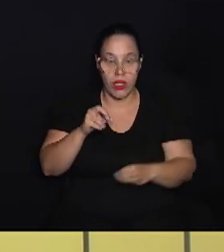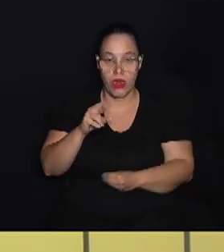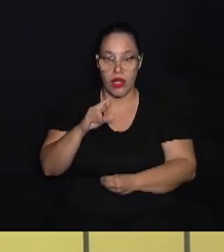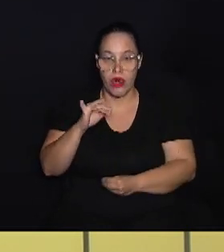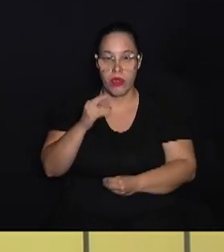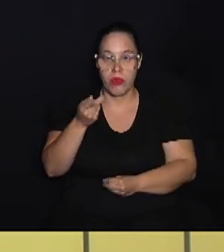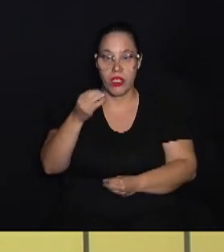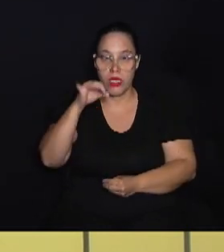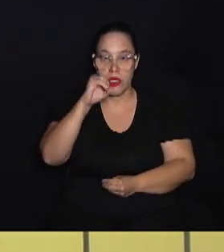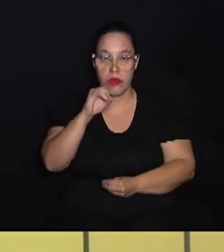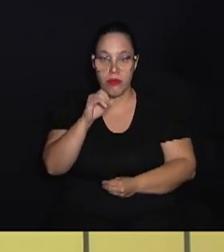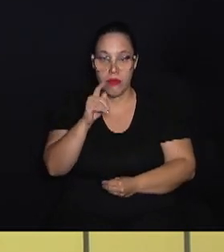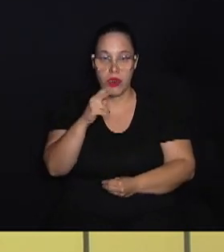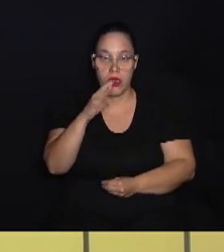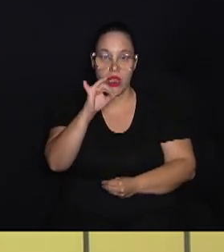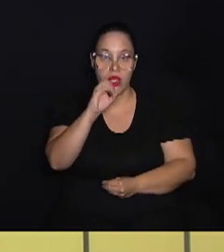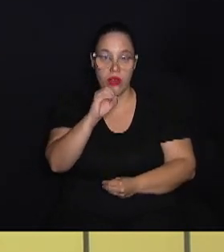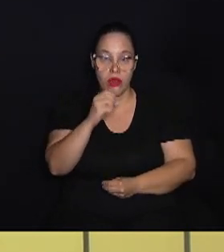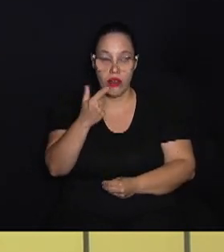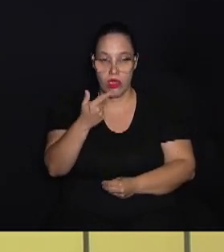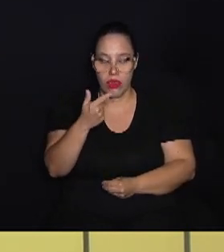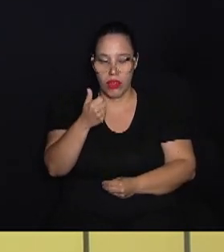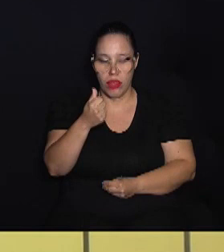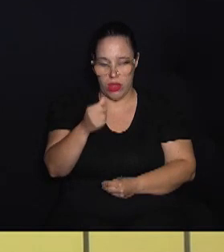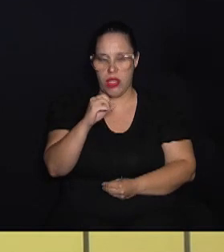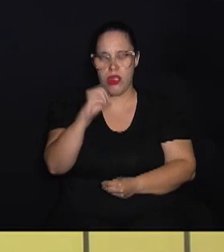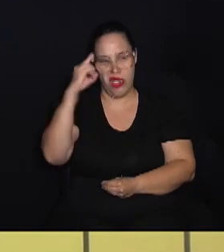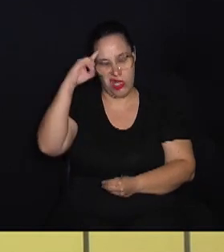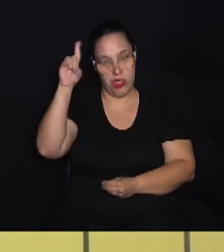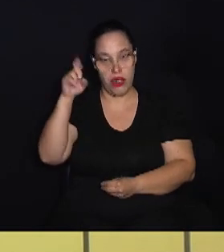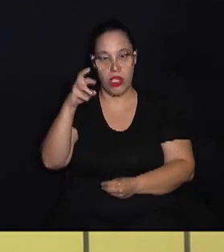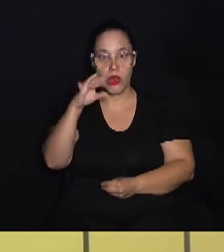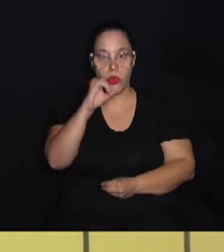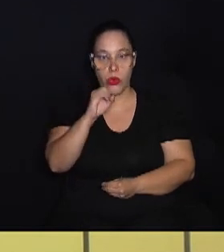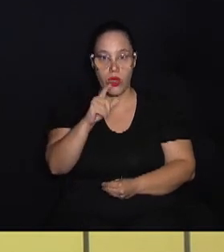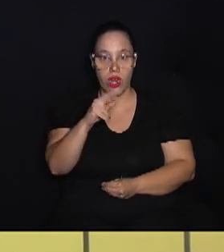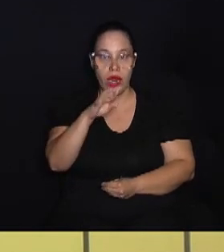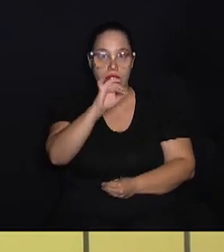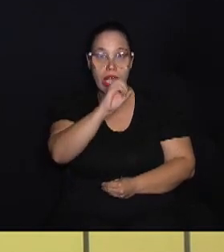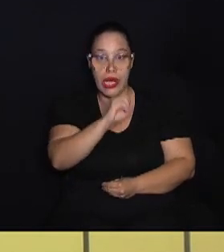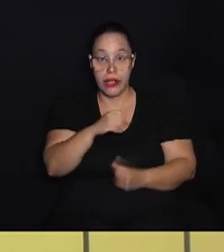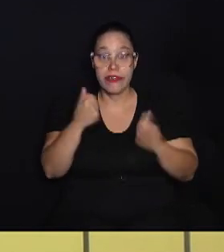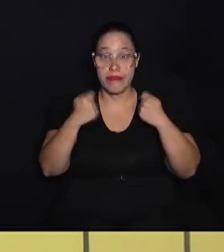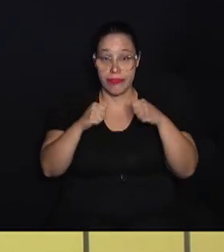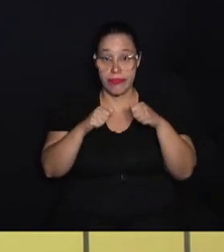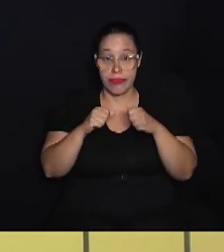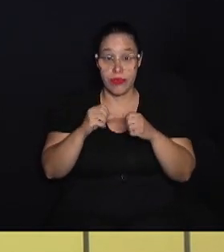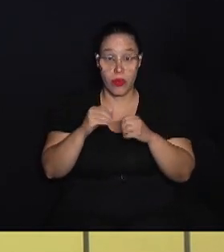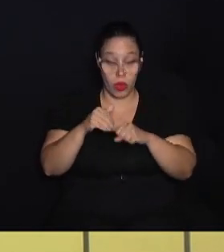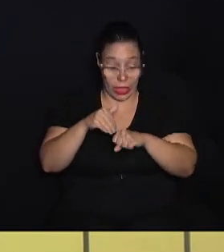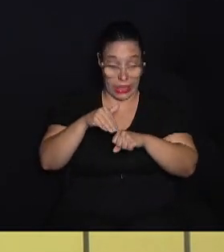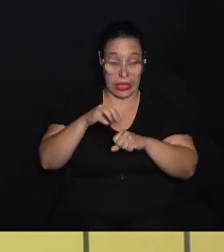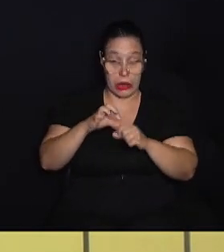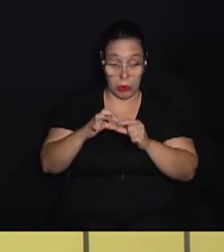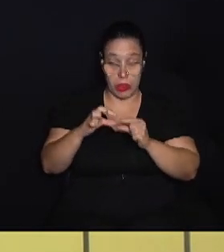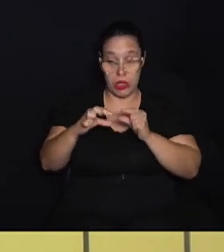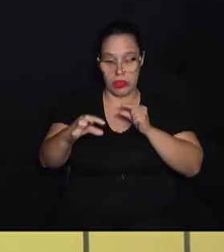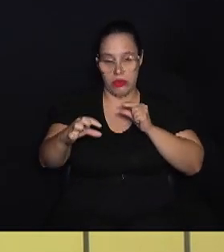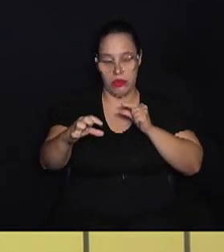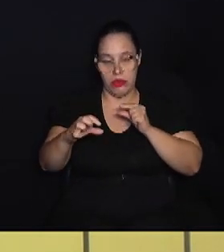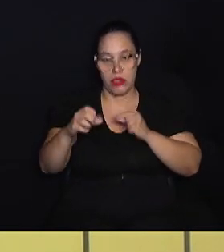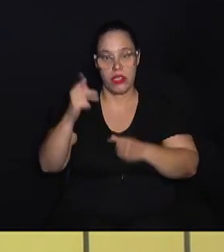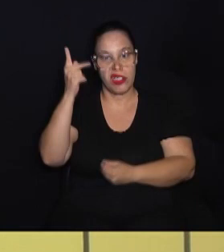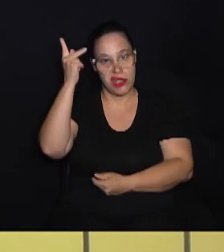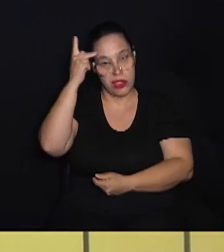a coisa de aproximadamente 10 dias, sim. Ribeirão Preto, Rio Claro, houve a necessidade de uma atuação maior, né? Então aeronaves de São